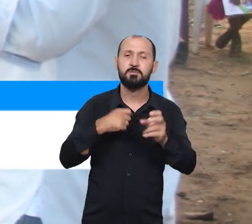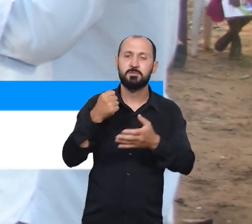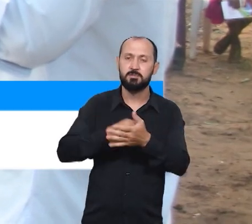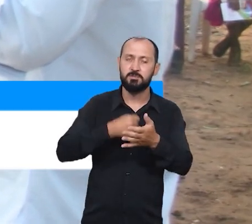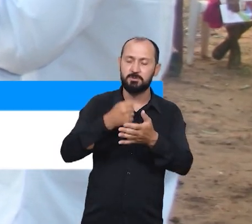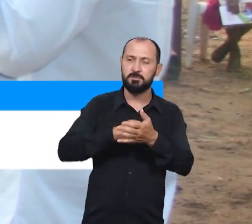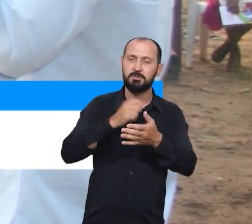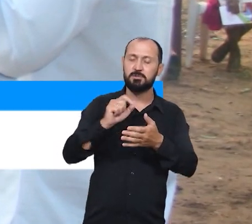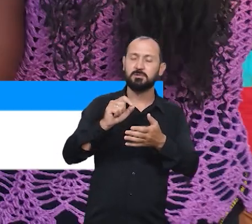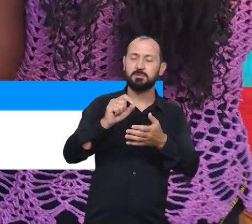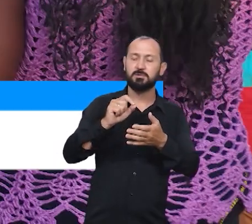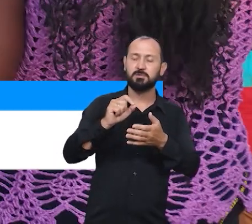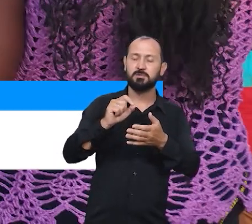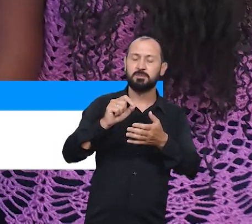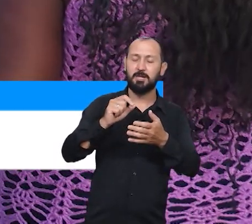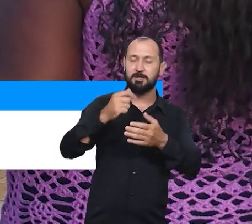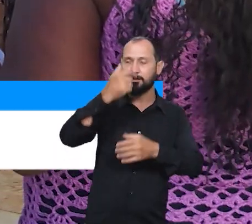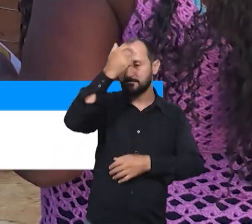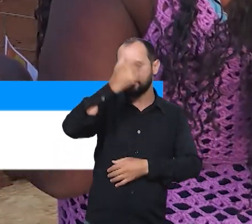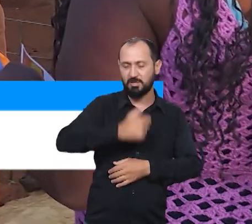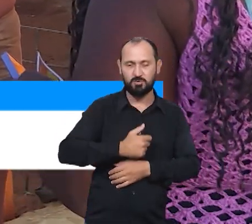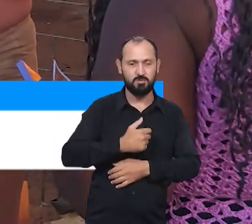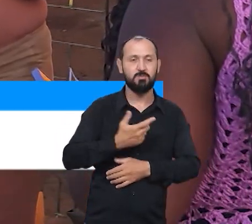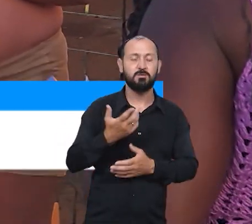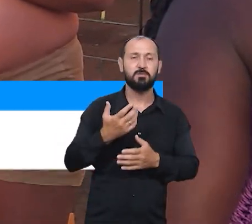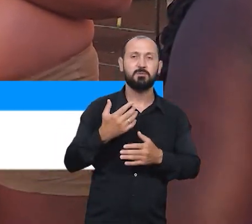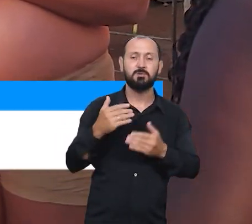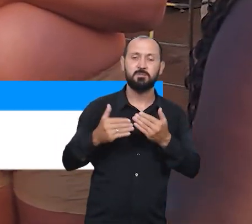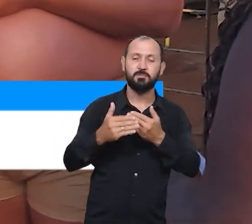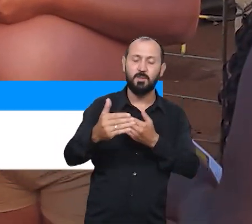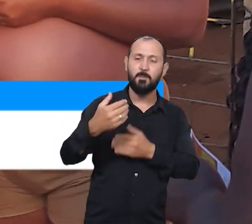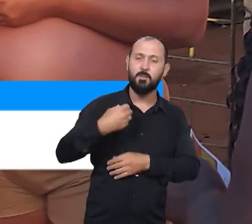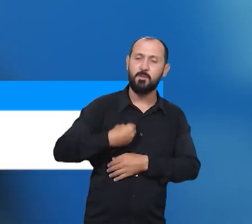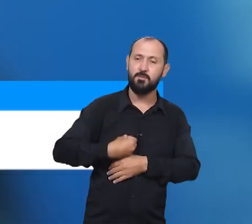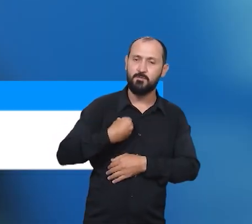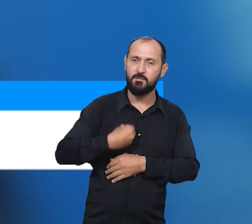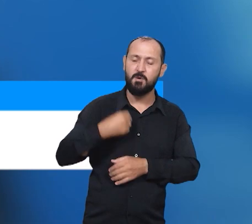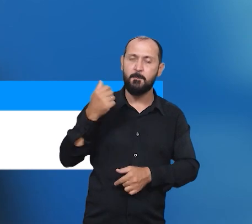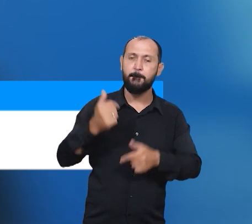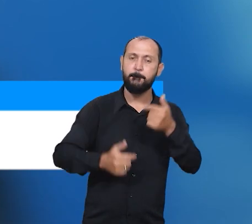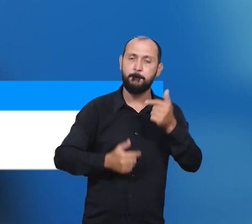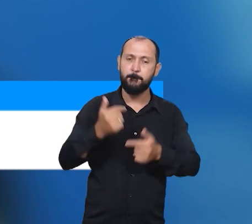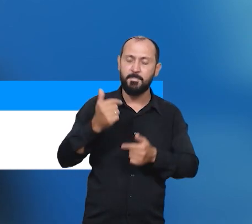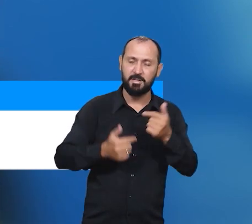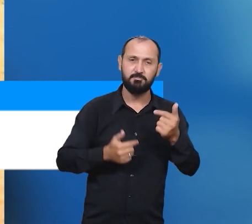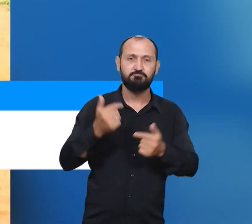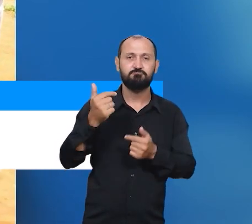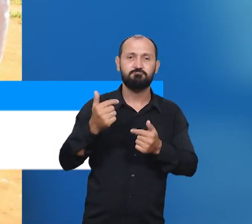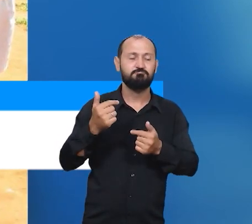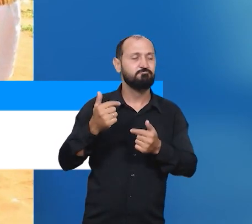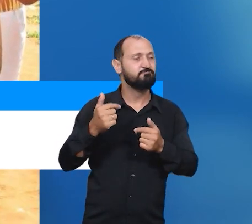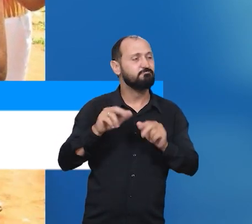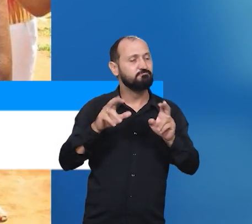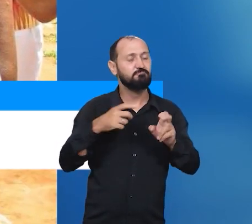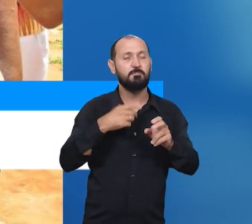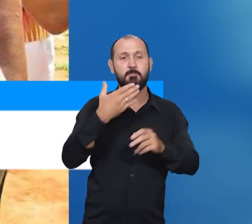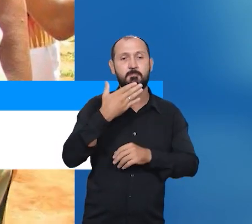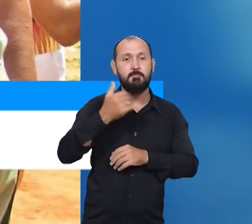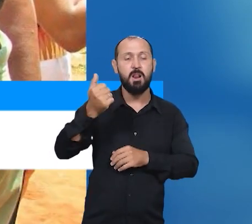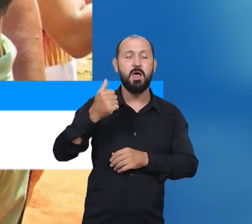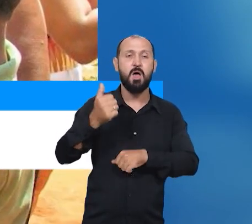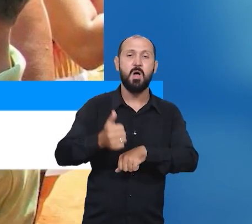estava muito focado na questão da defesa da dignidade humana. Então ele falou, daqui para frente a minha